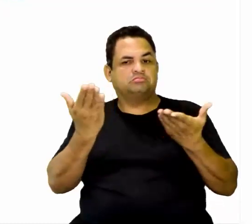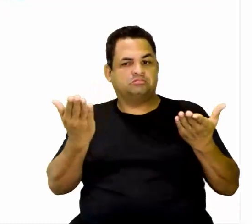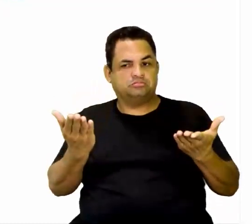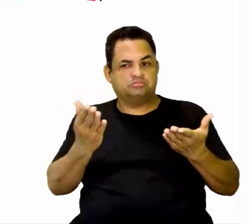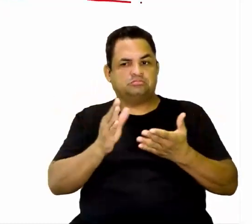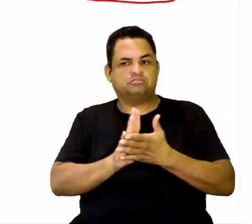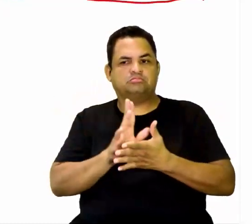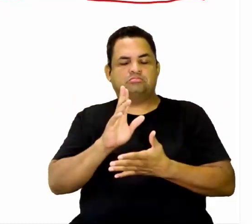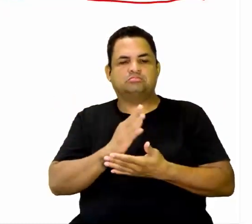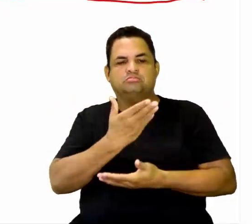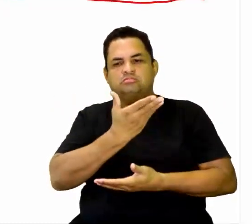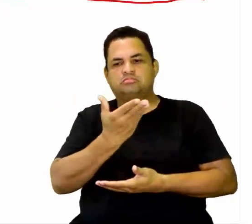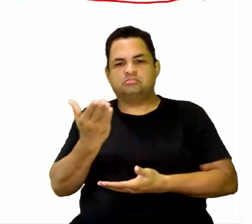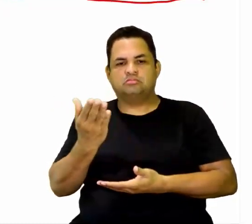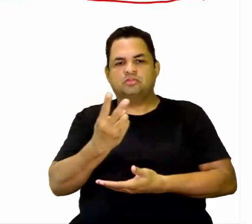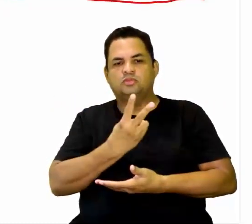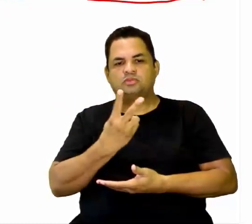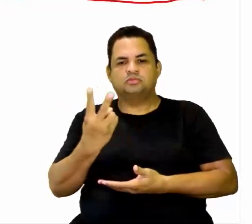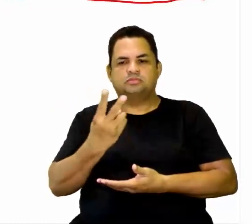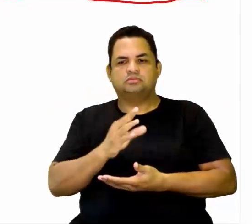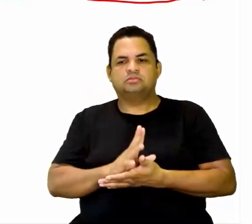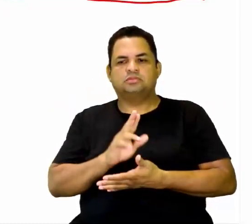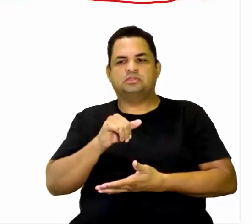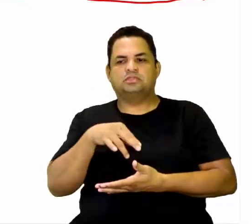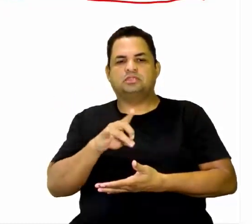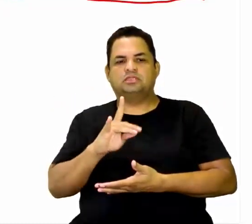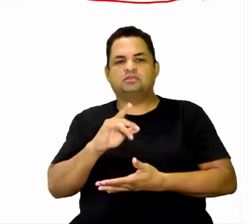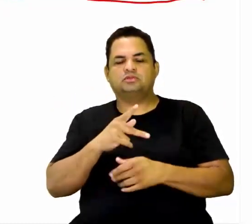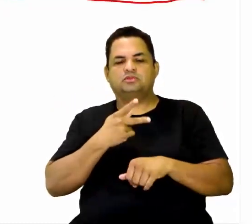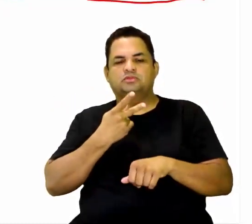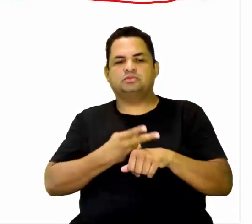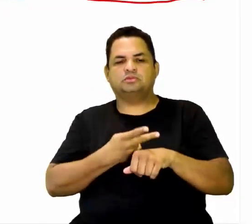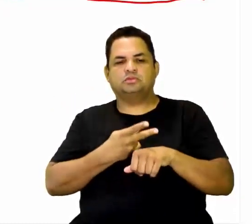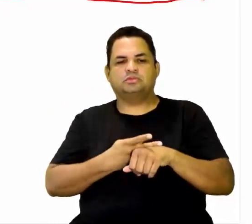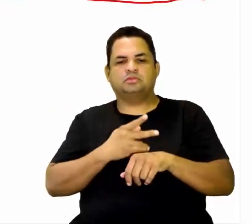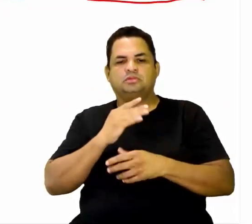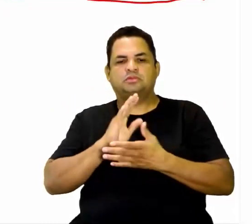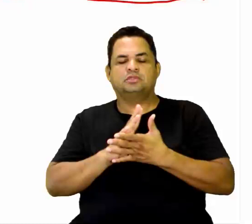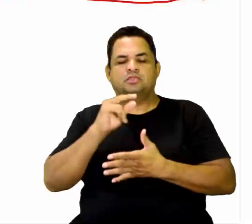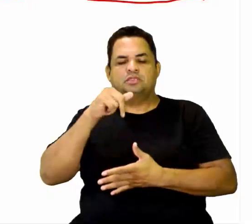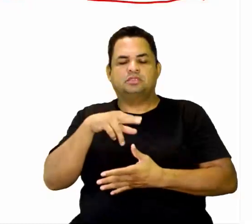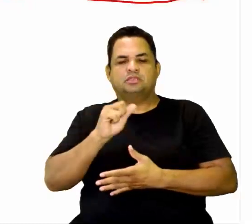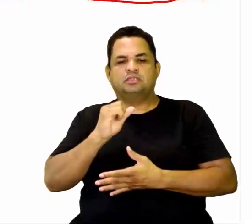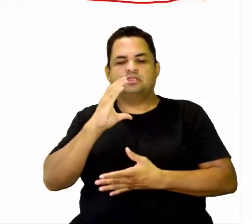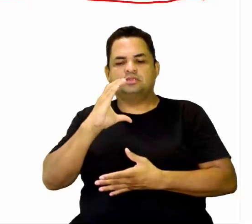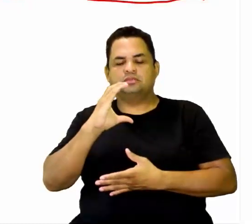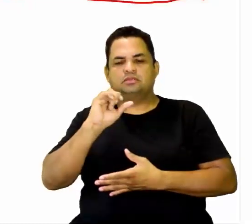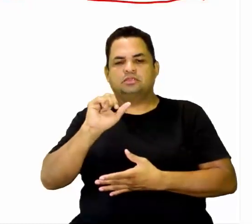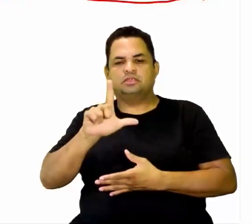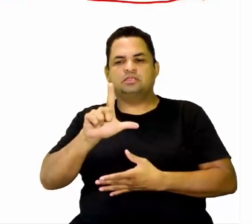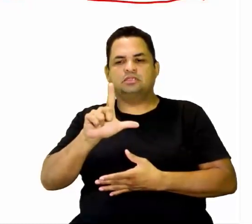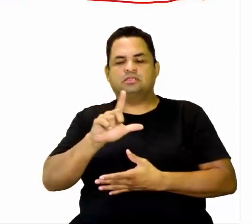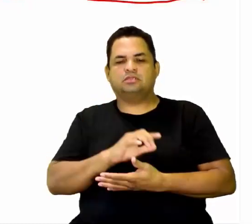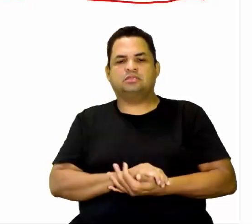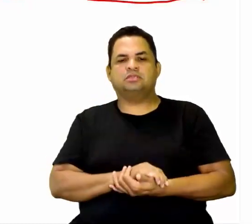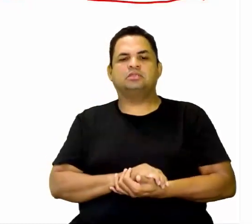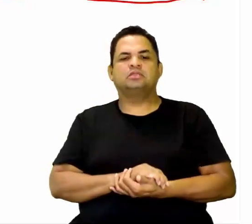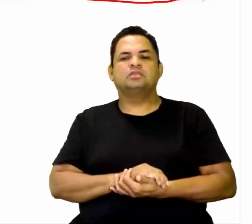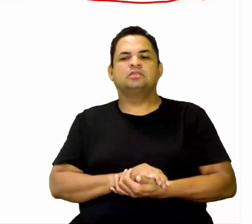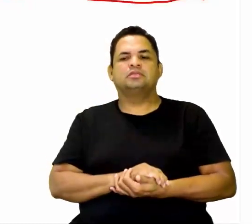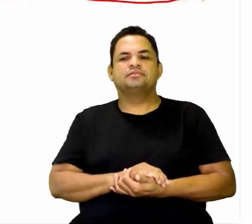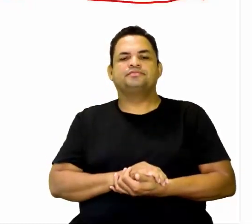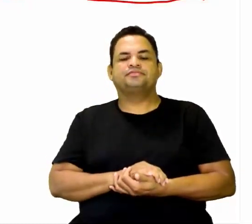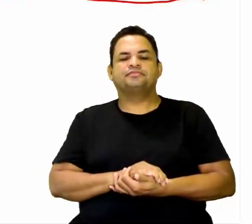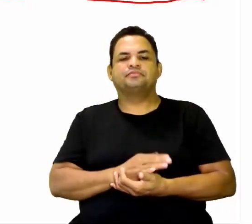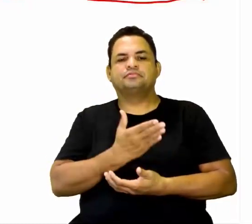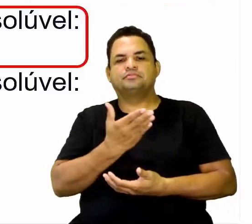são, respectivamente, nitrato de prata e o cloreto de sódio, tá bom? Nitrato de